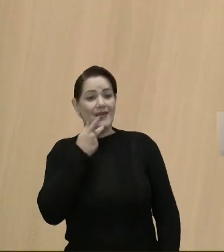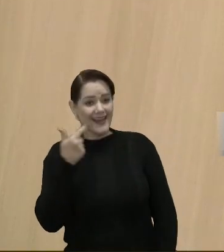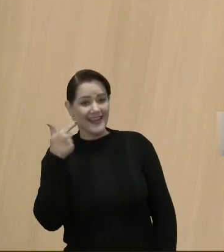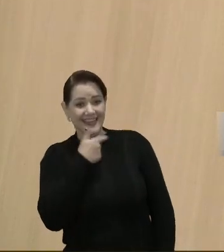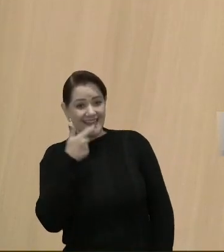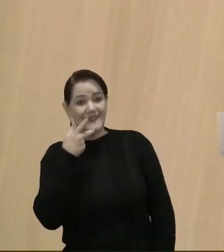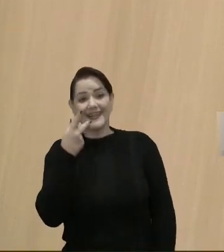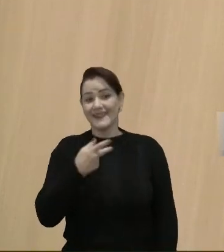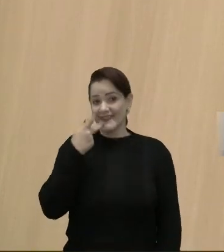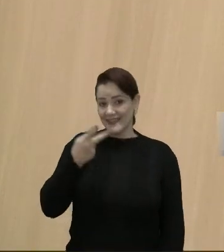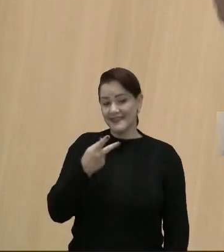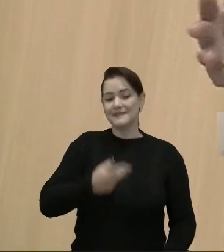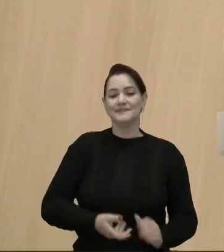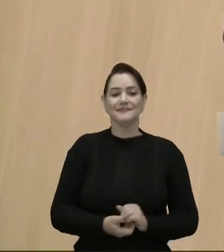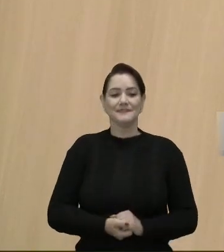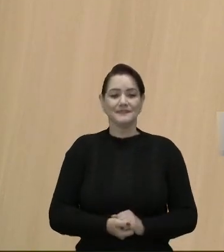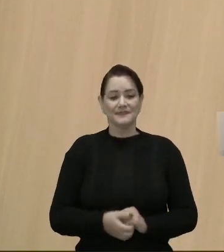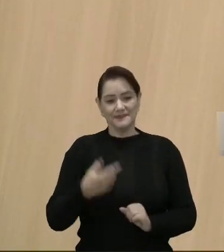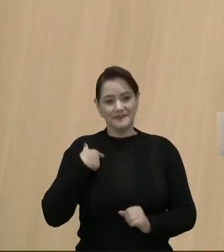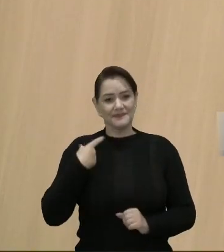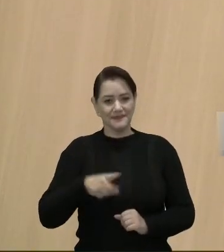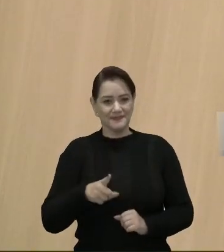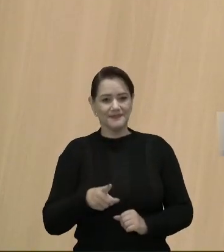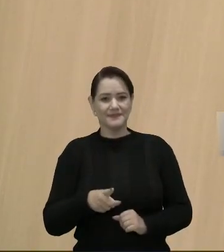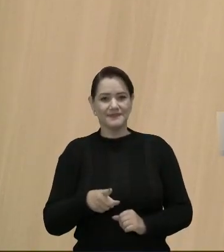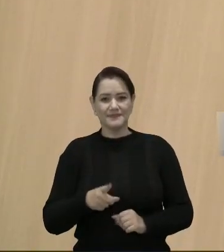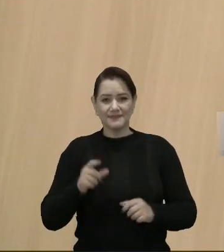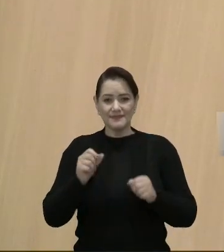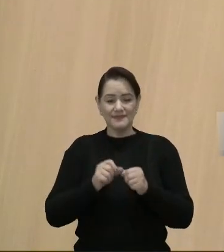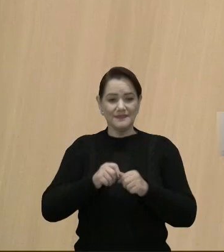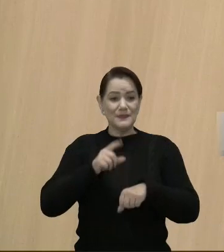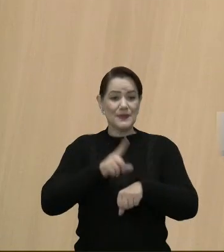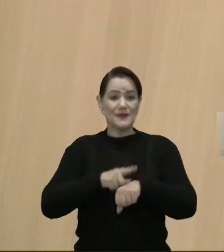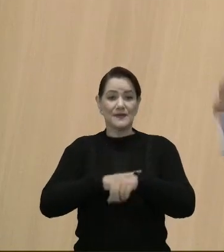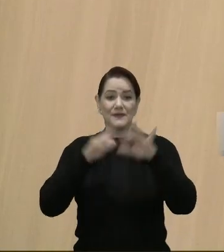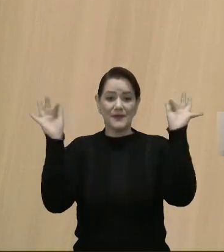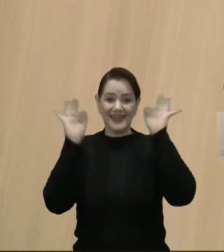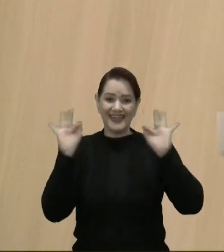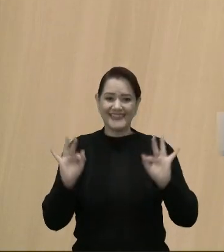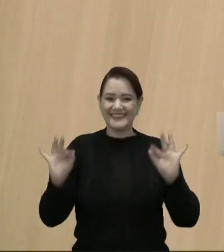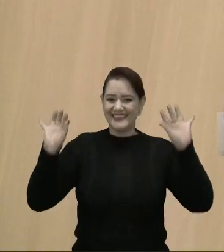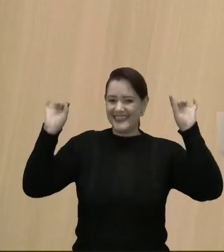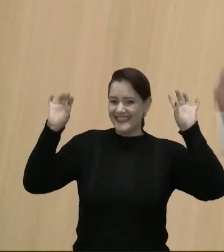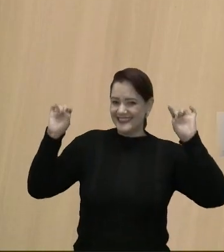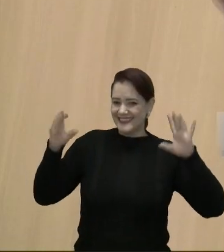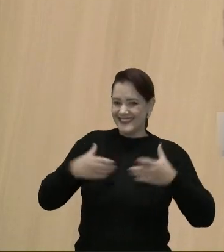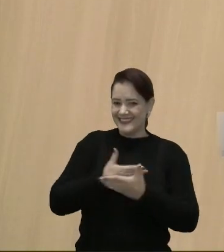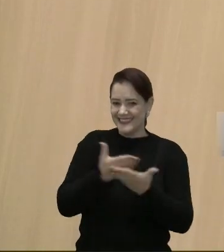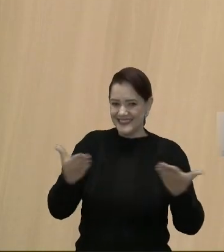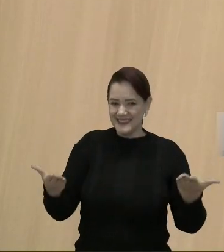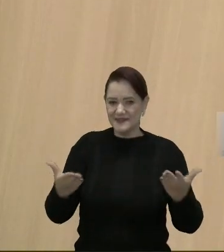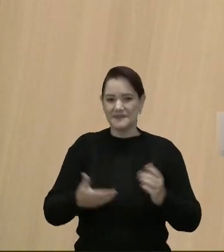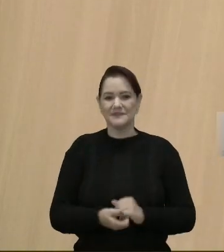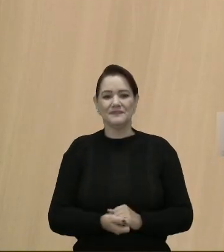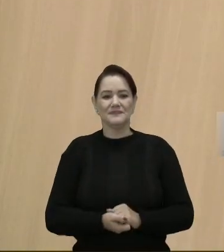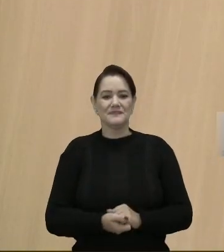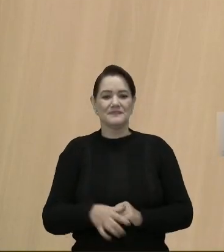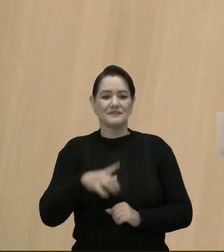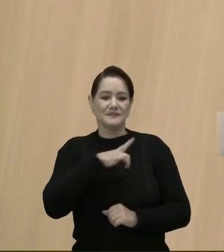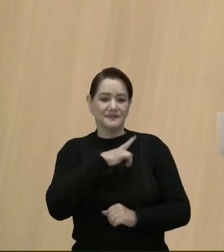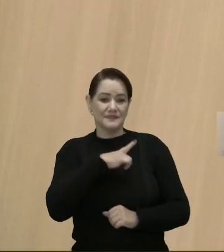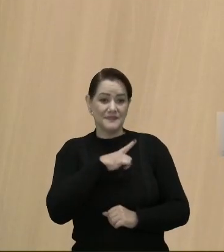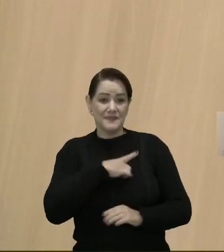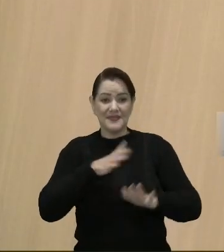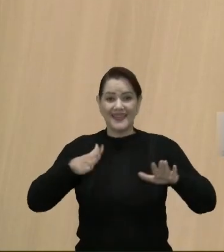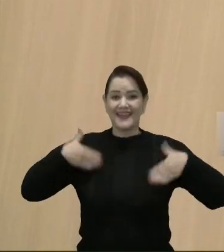ele fala, então eu vou promover um momento feliz, um momento especial para ele, para que ele saia daqui alegre,